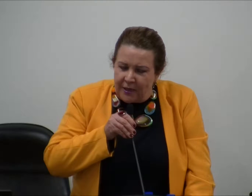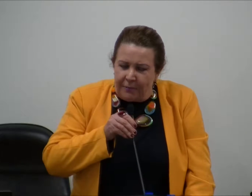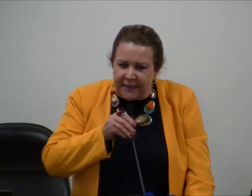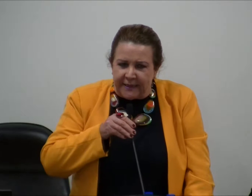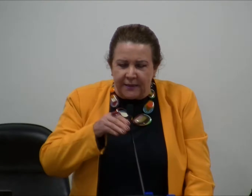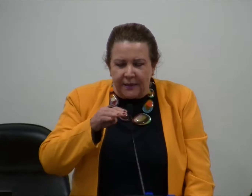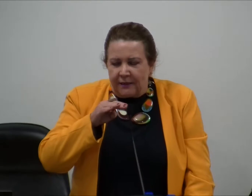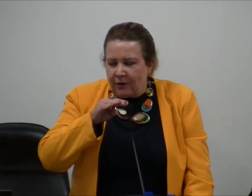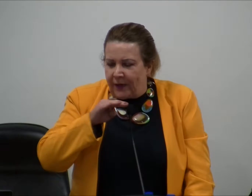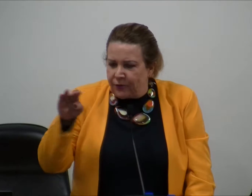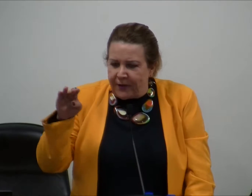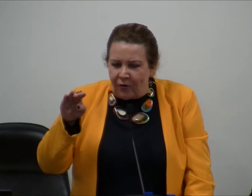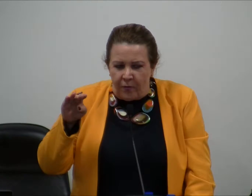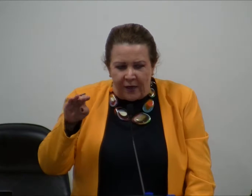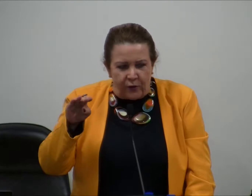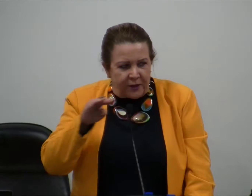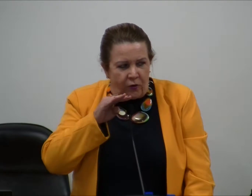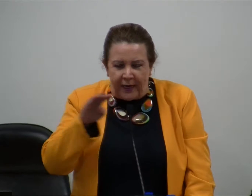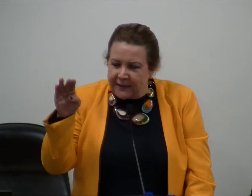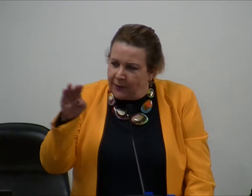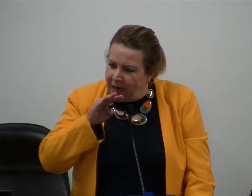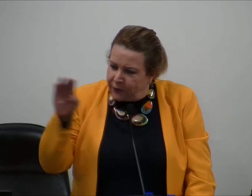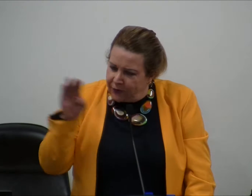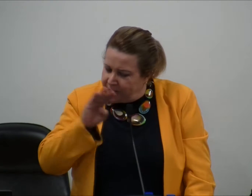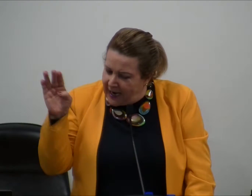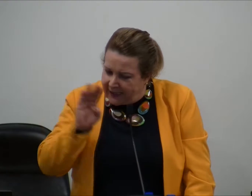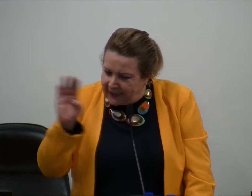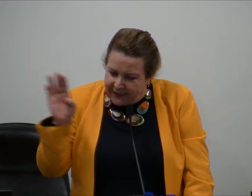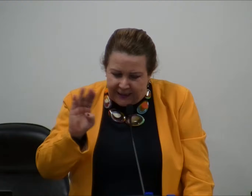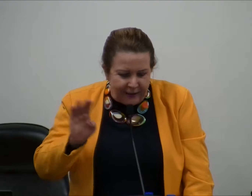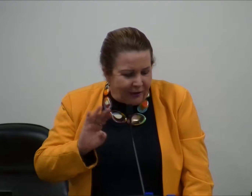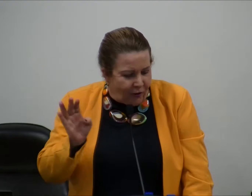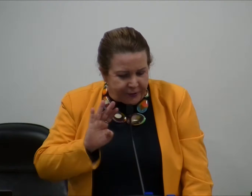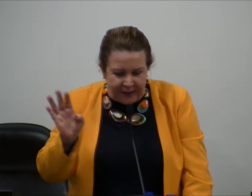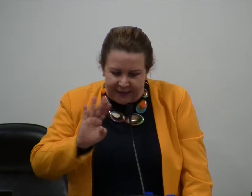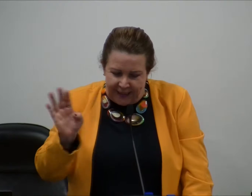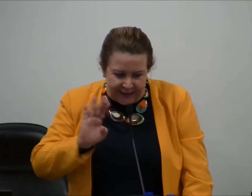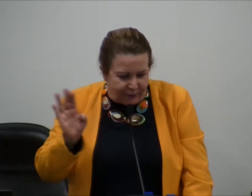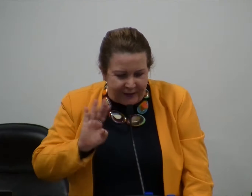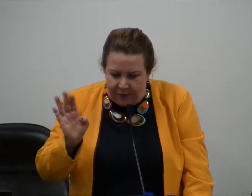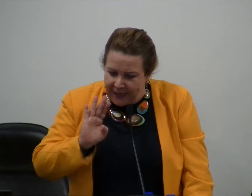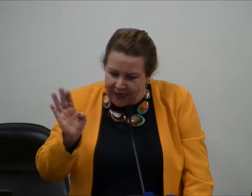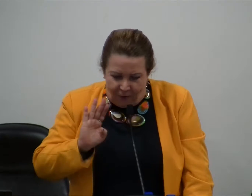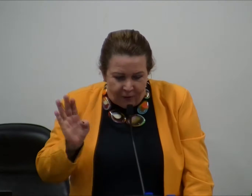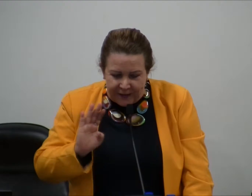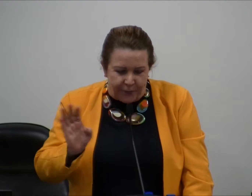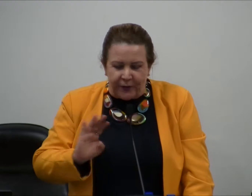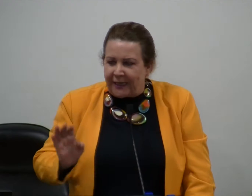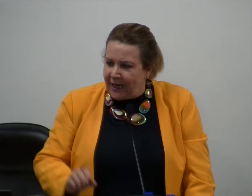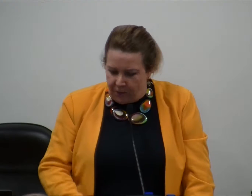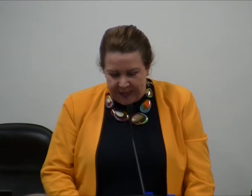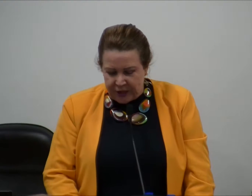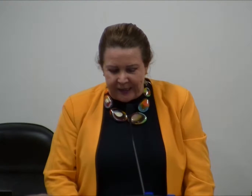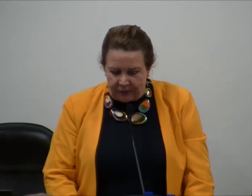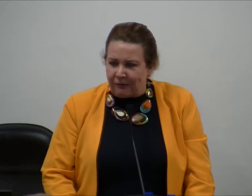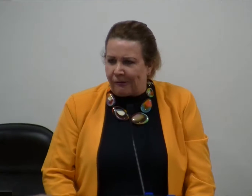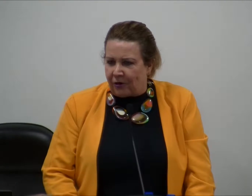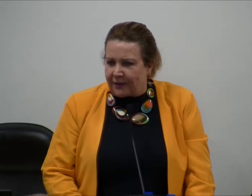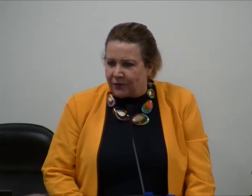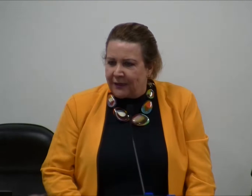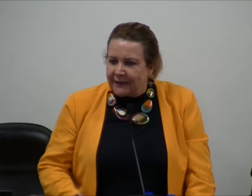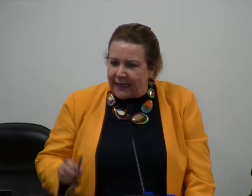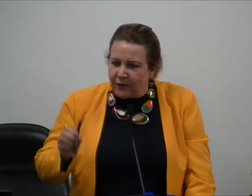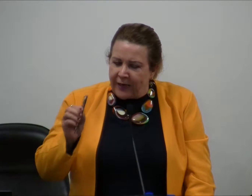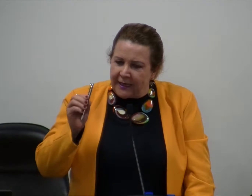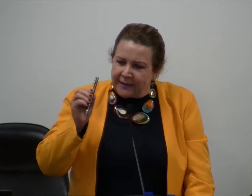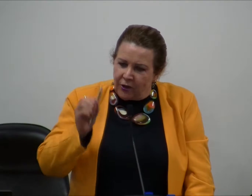favor. Mas quando vier alguma coisa com relação à rodoviária ali, com certeza vou trabalhar contra, porque realmente eu não